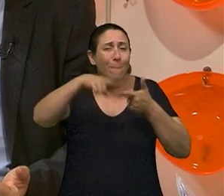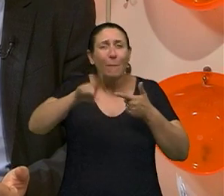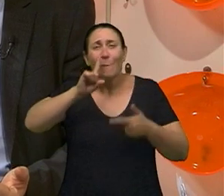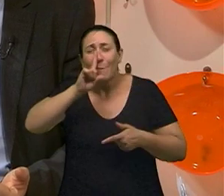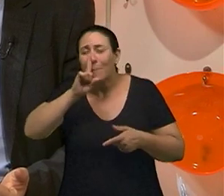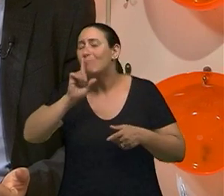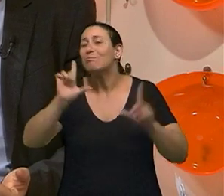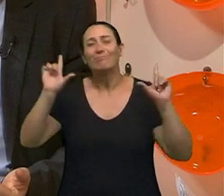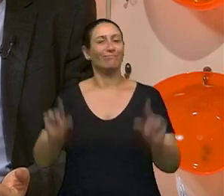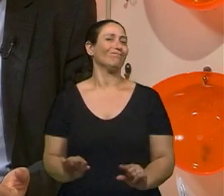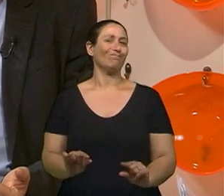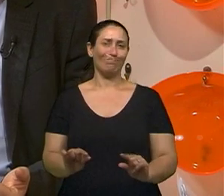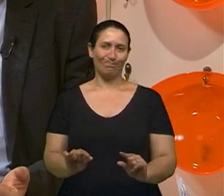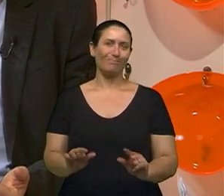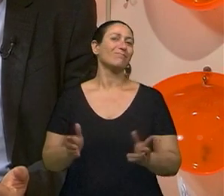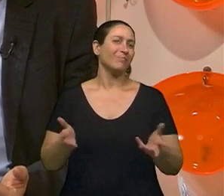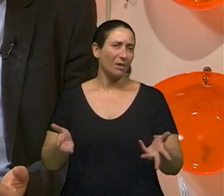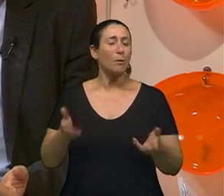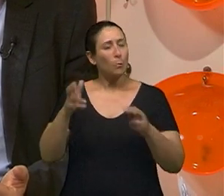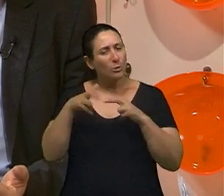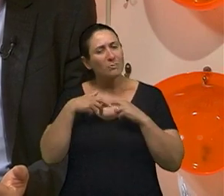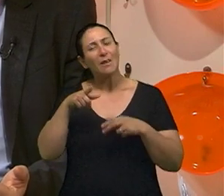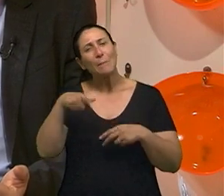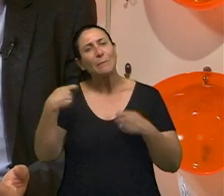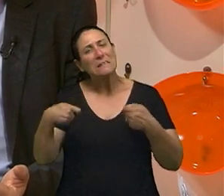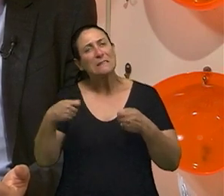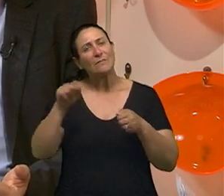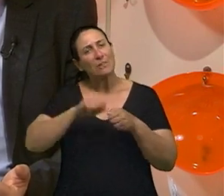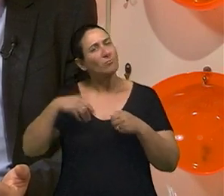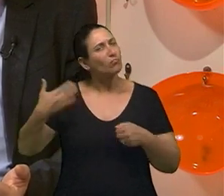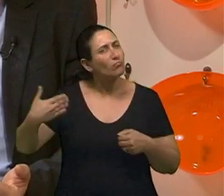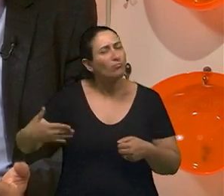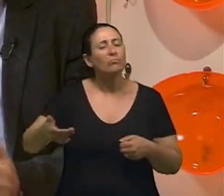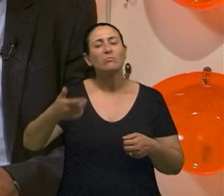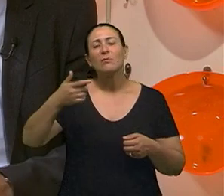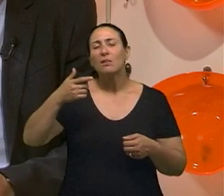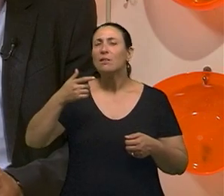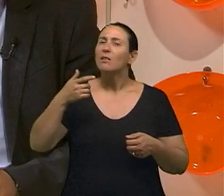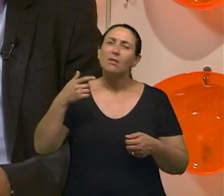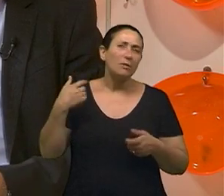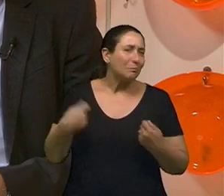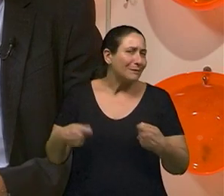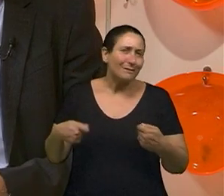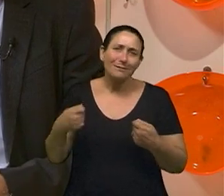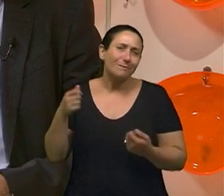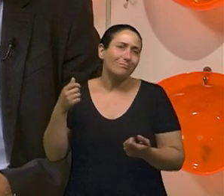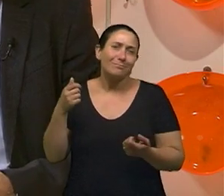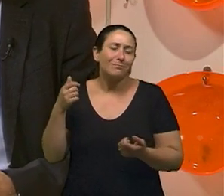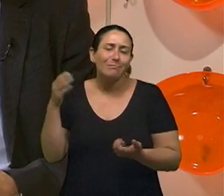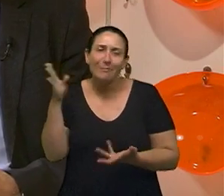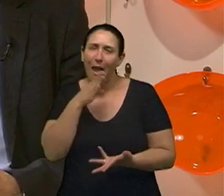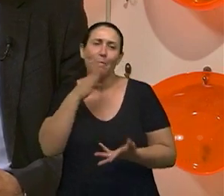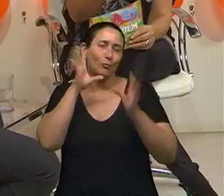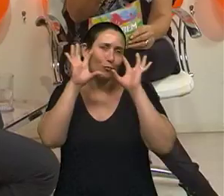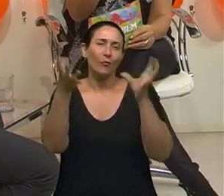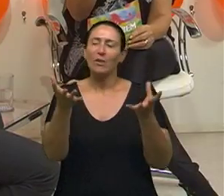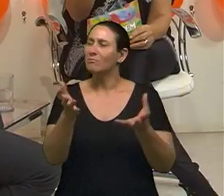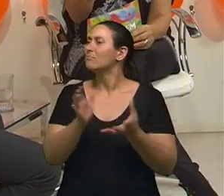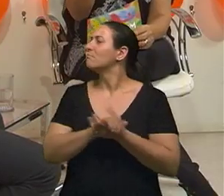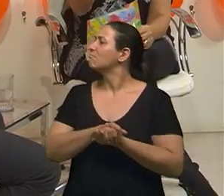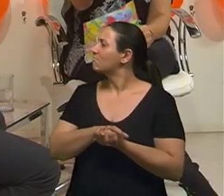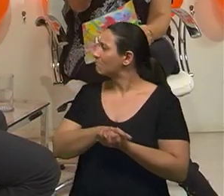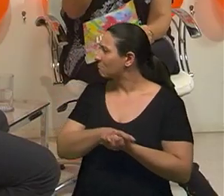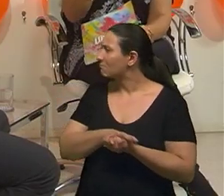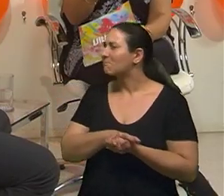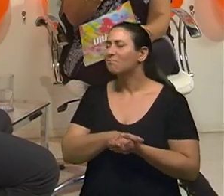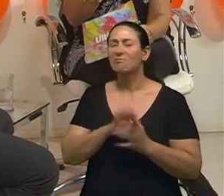eh um retorno às atividades normais do paciente hoje muito mais rapidamente que a gente dispunha um tempo Doutor